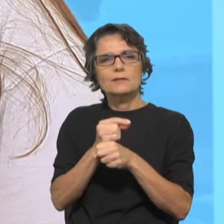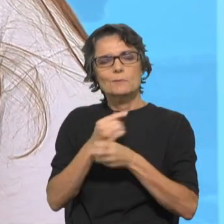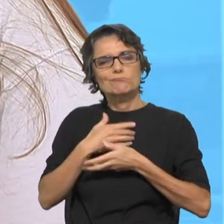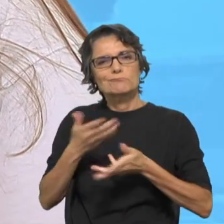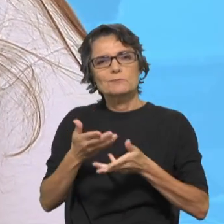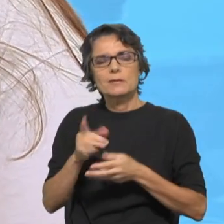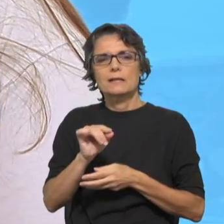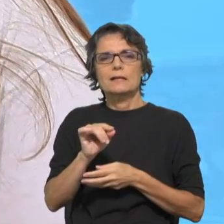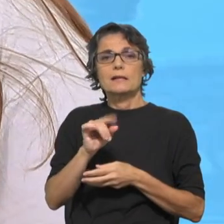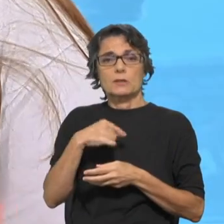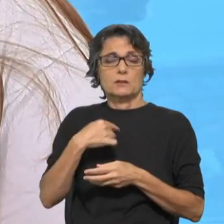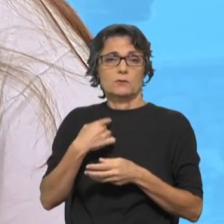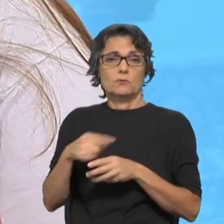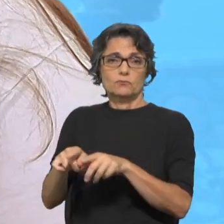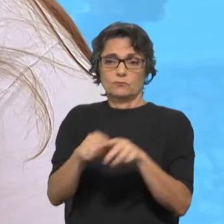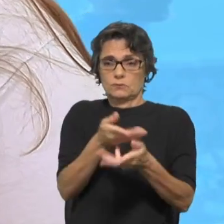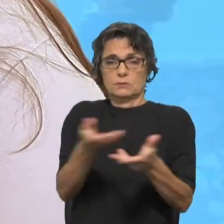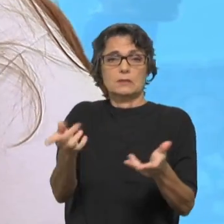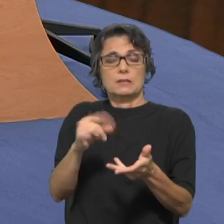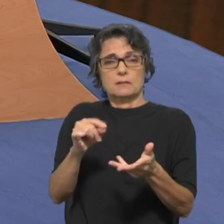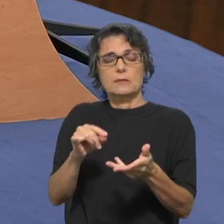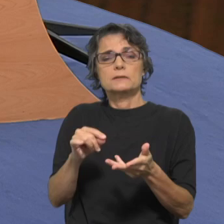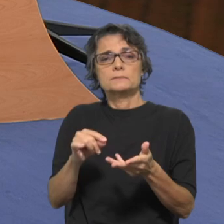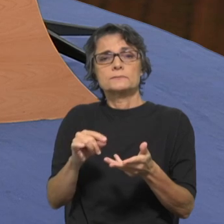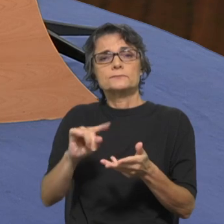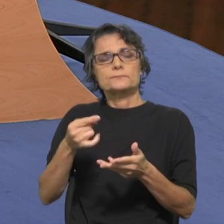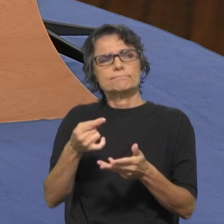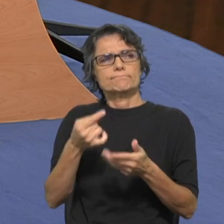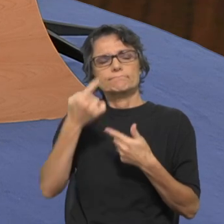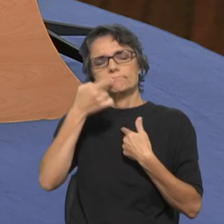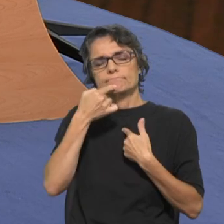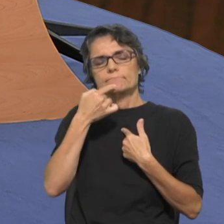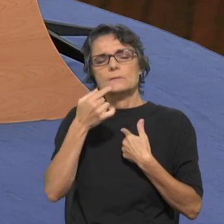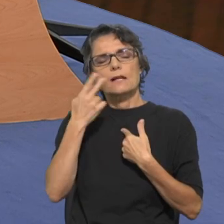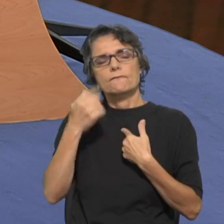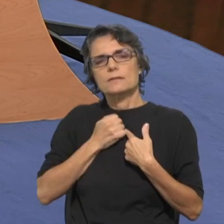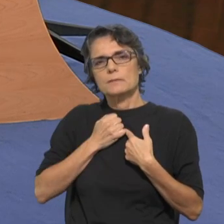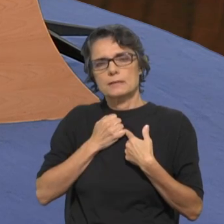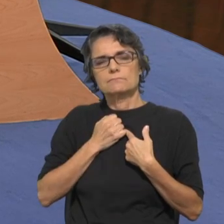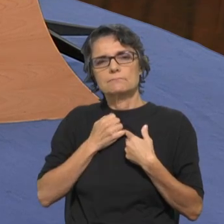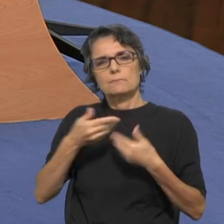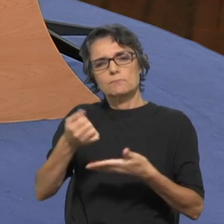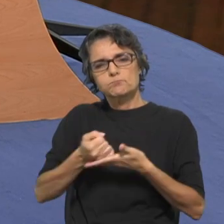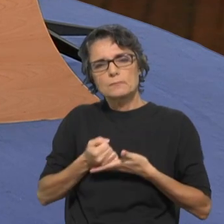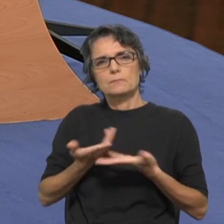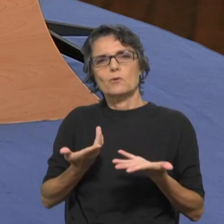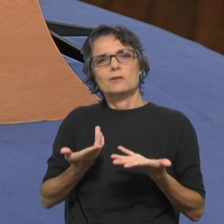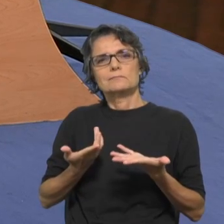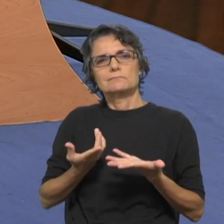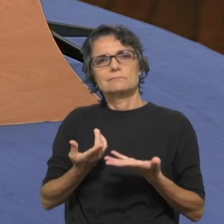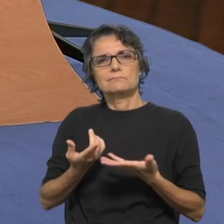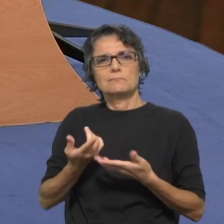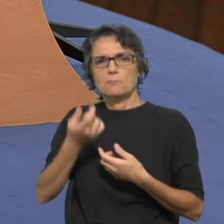vou aprendendo com o convívio e depois com os convívios que fui fazendo tem-me aberto muito na minha vida também pessoal e profissional e tem-me